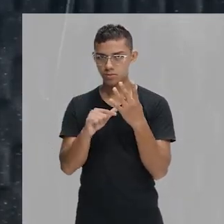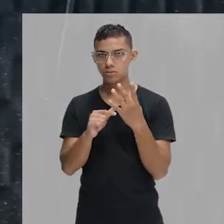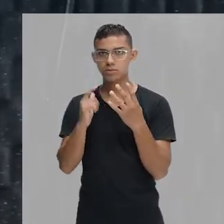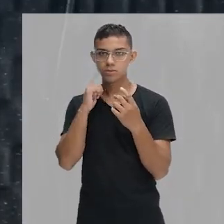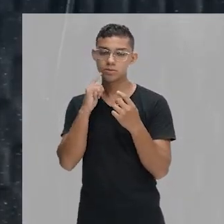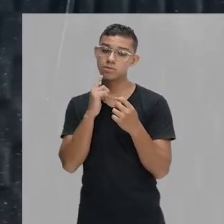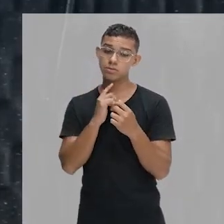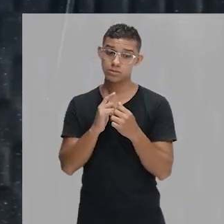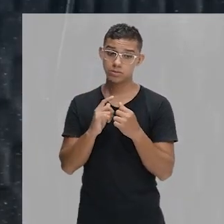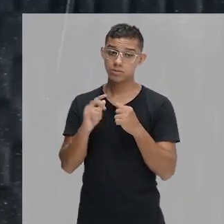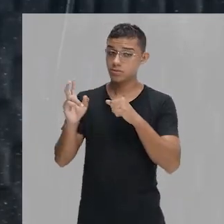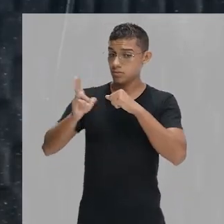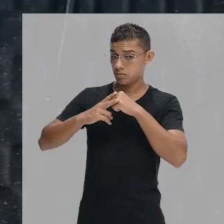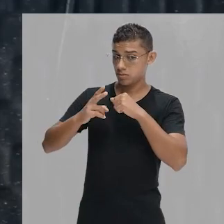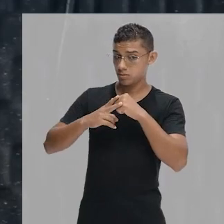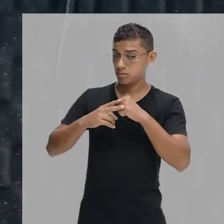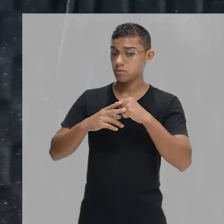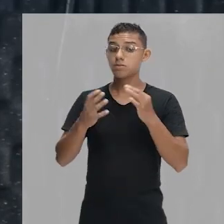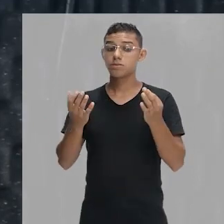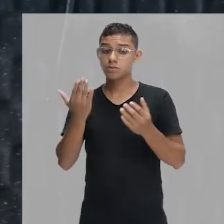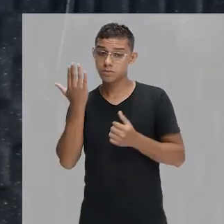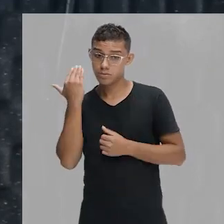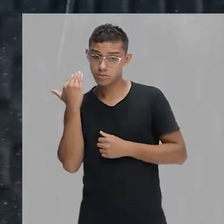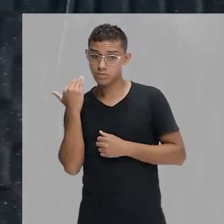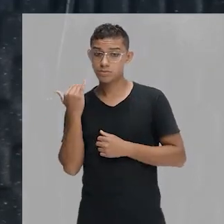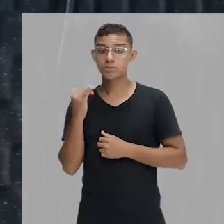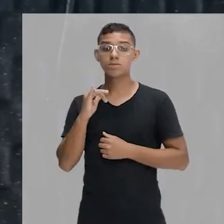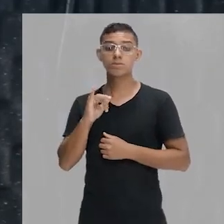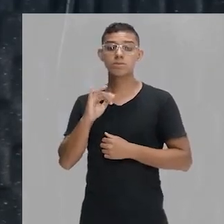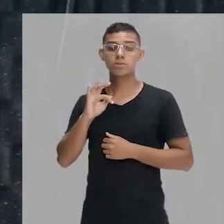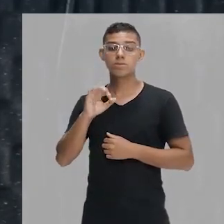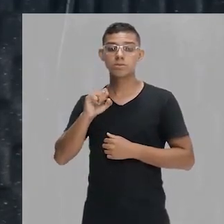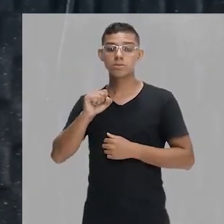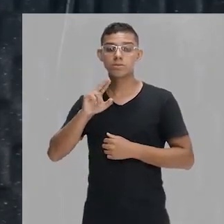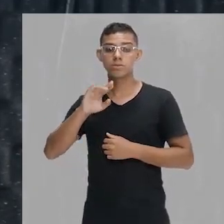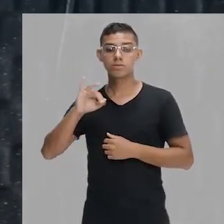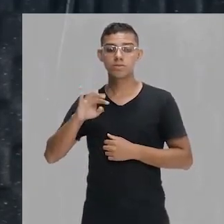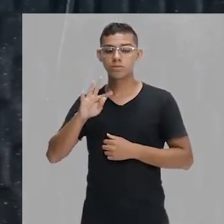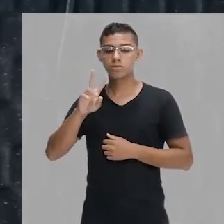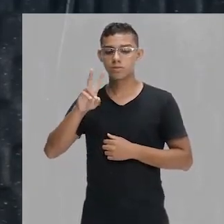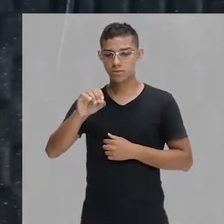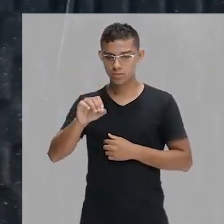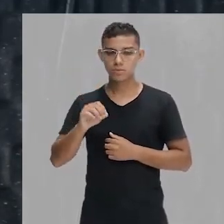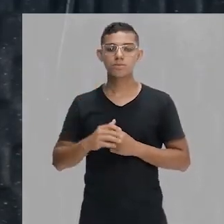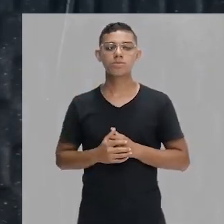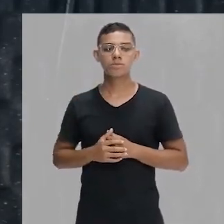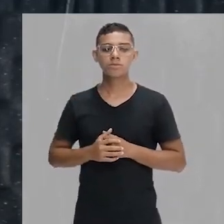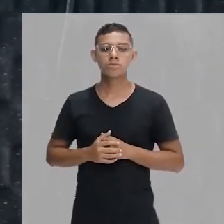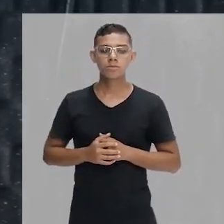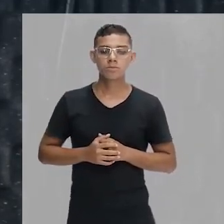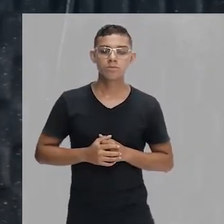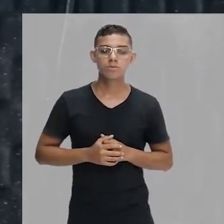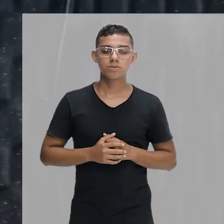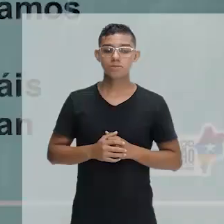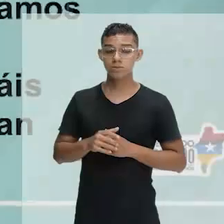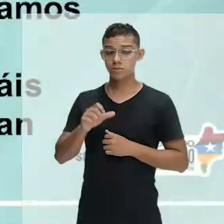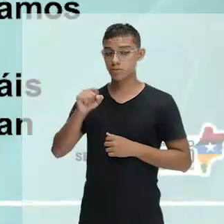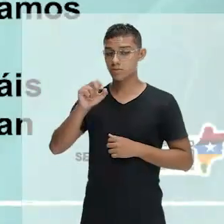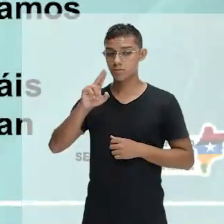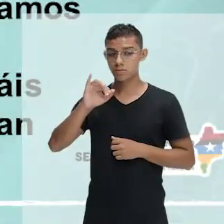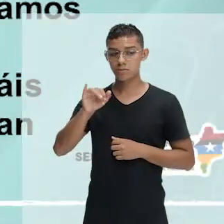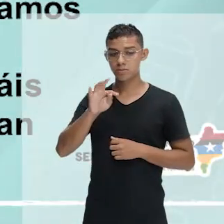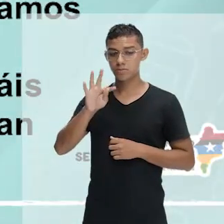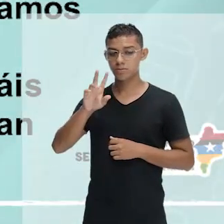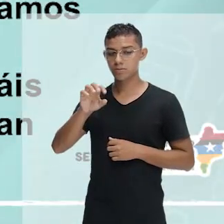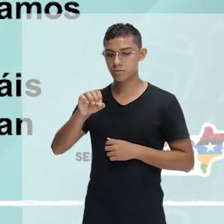No pretérito imperfeito do indicativo, é moleza, eu só tenho 3, tá? Então, pretérito imperfeito de subjuntivo, assim